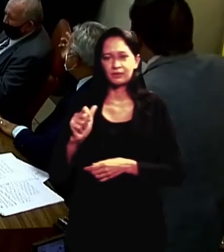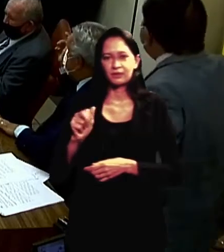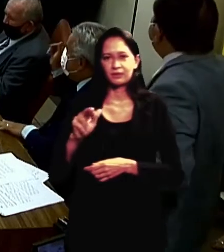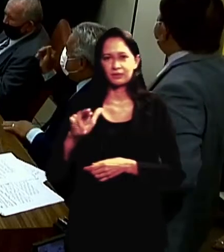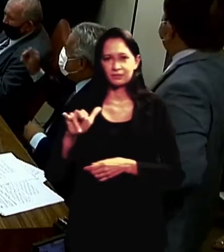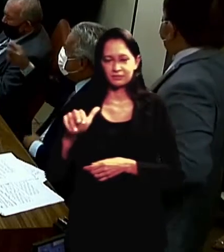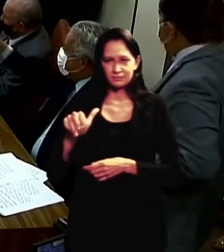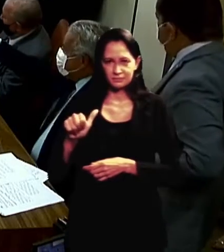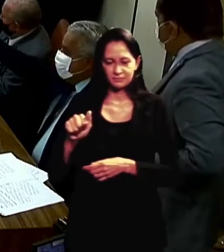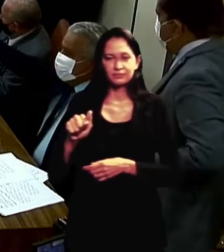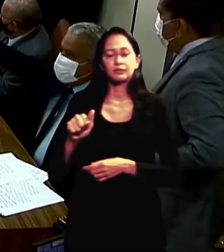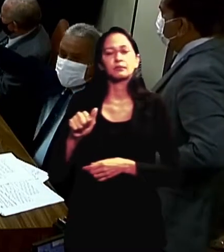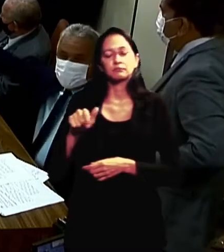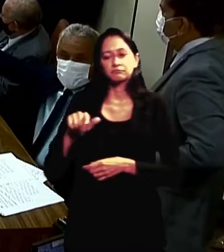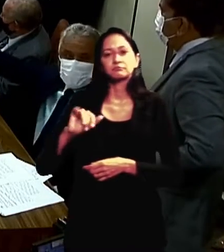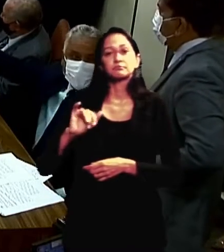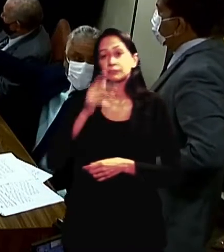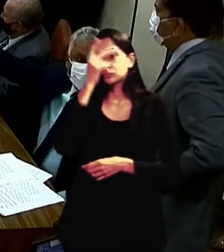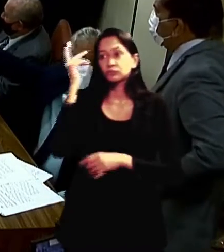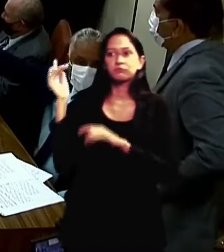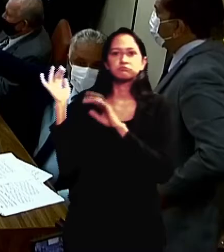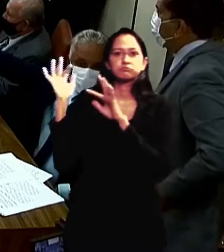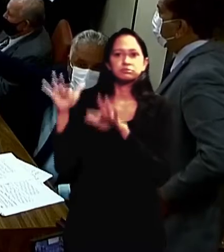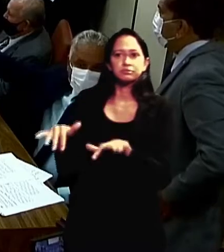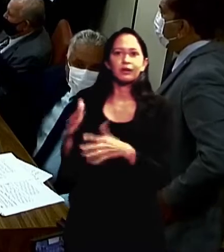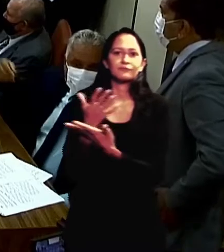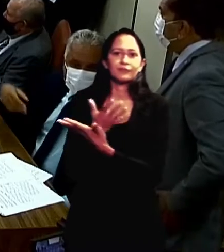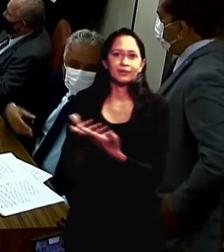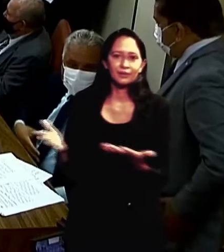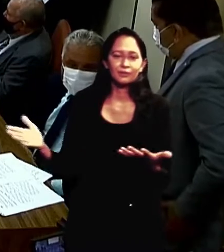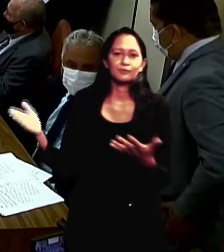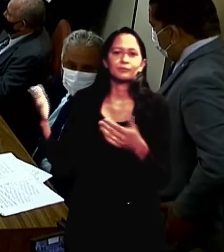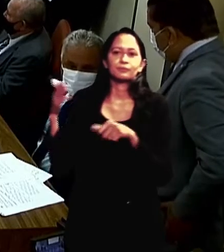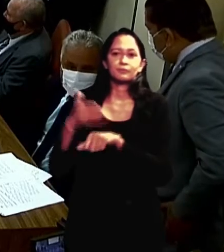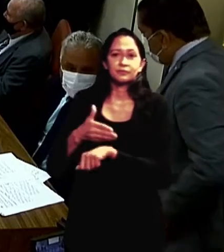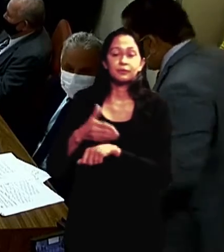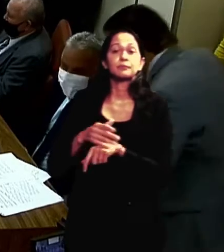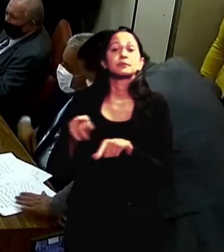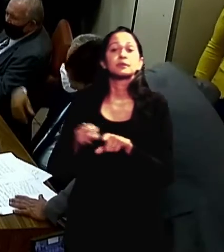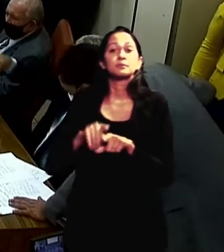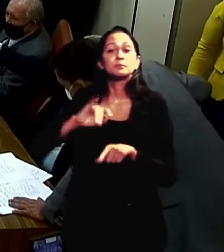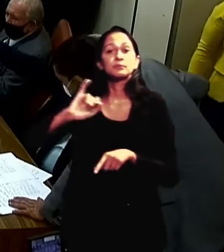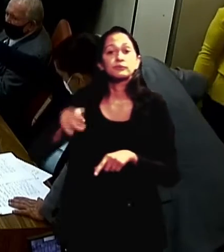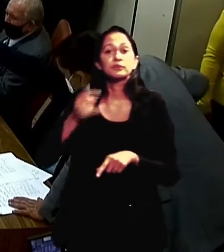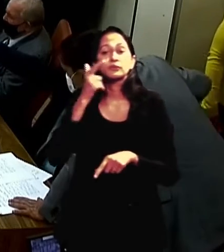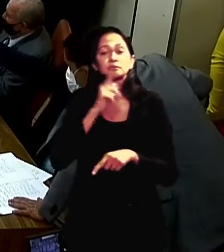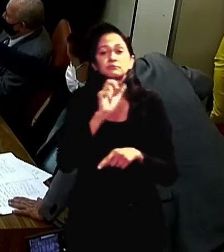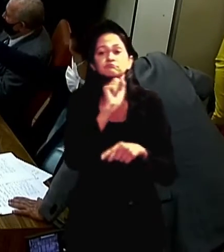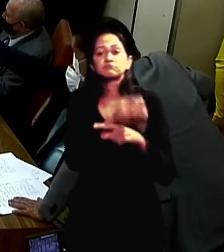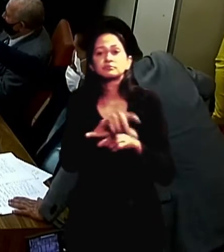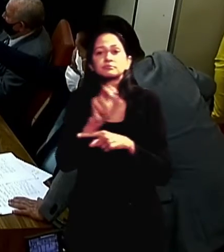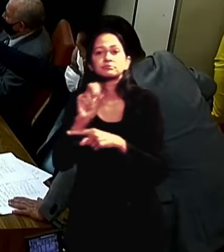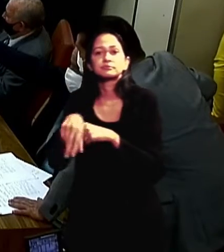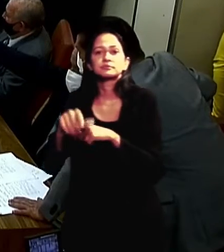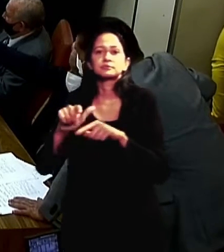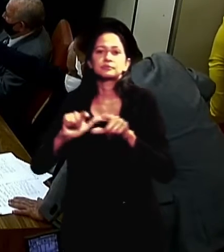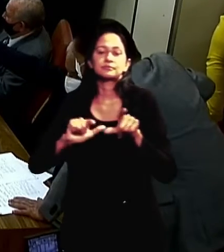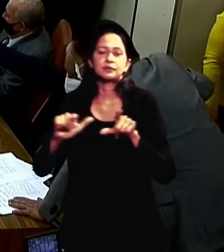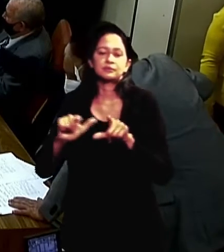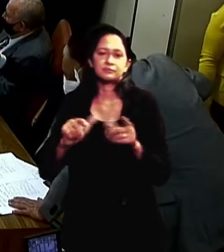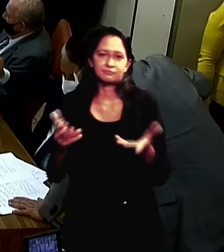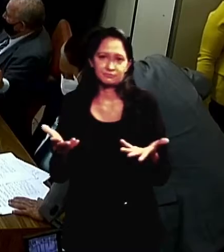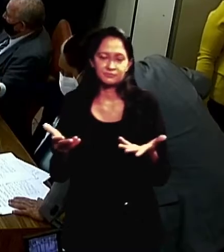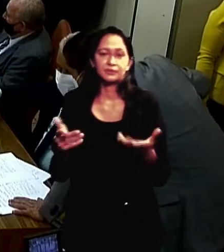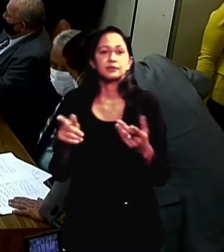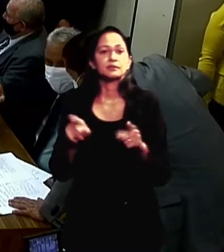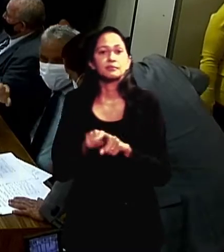não só participar deste evento, mas, de uma certa forma, gera emprego, gera recurso e gera algo social, porque